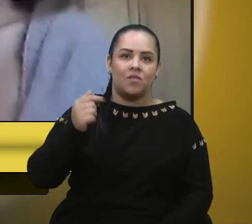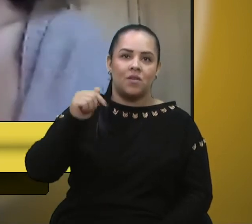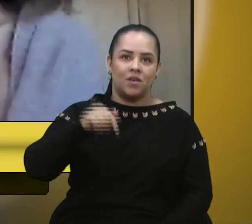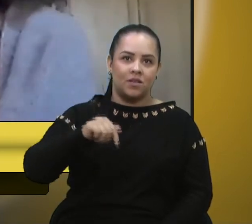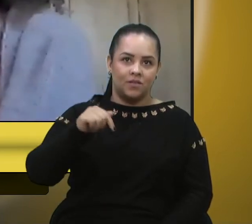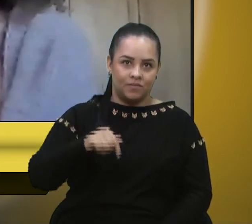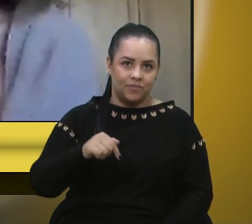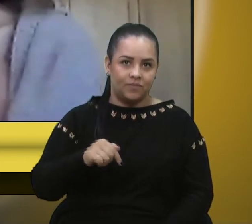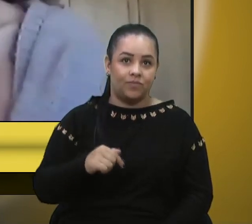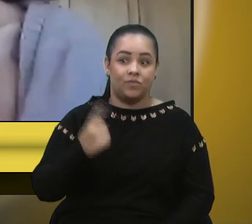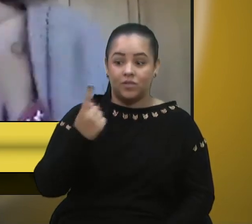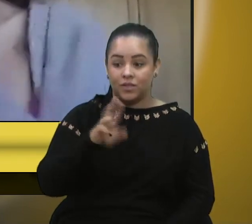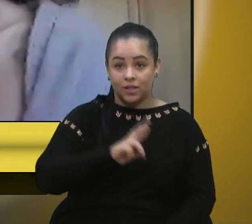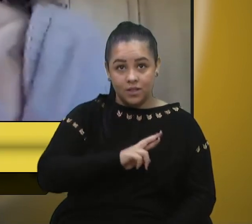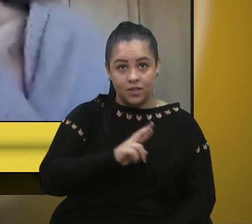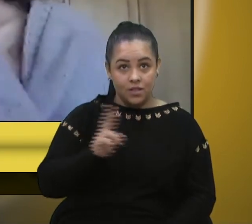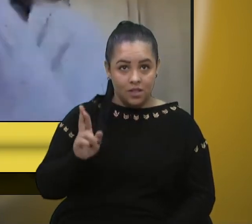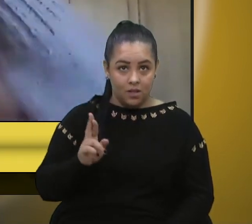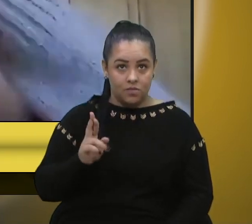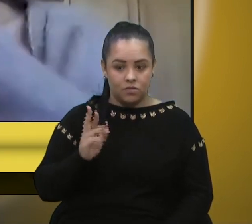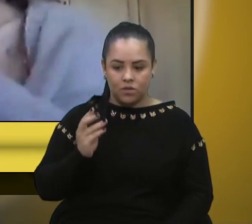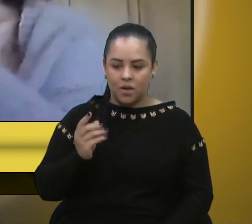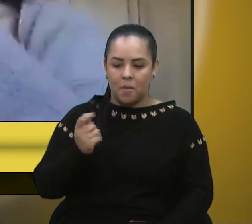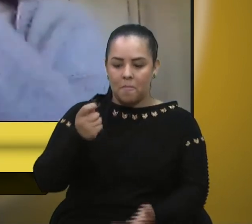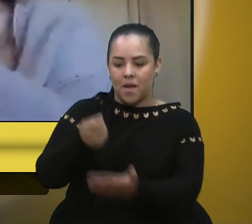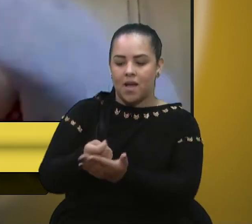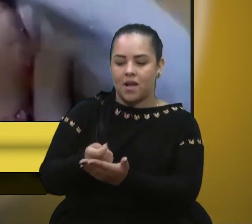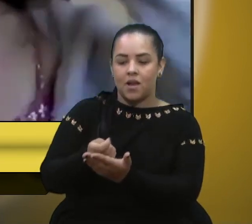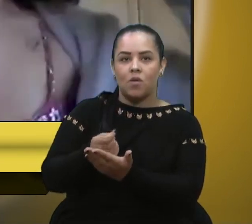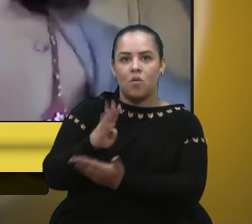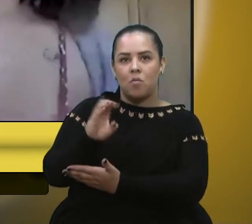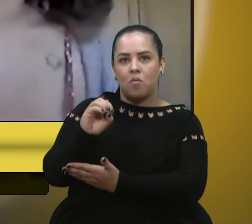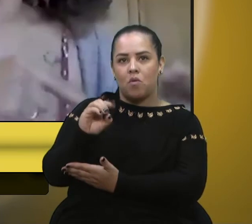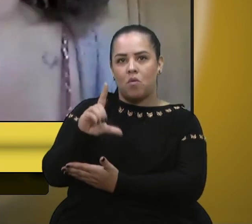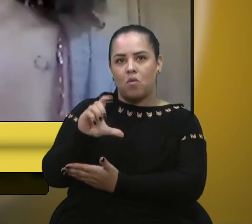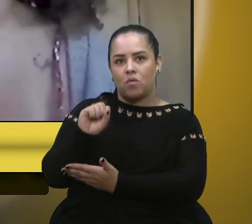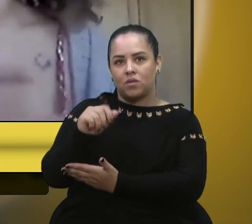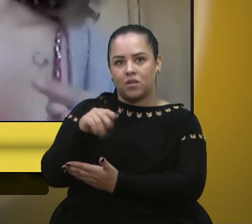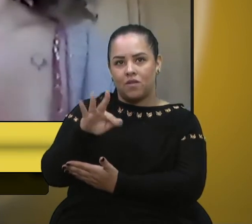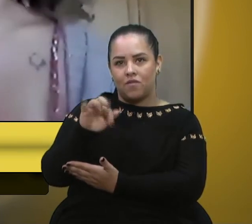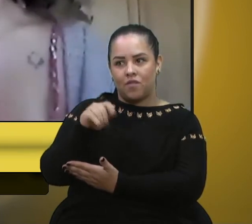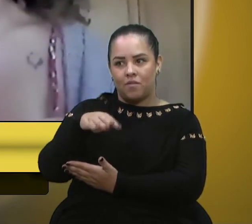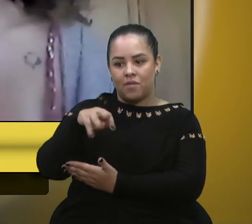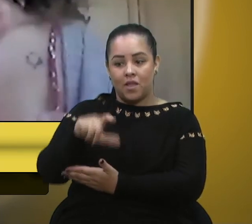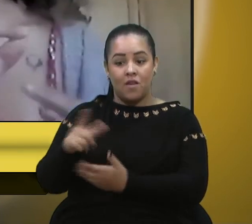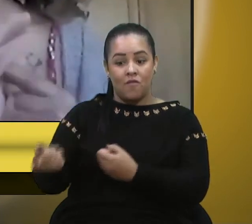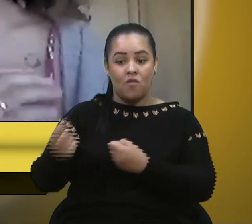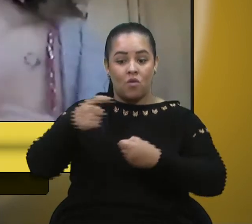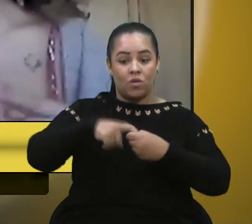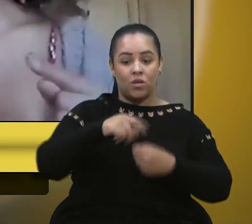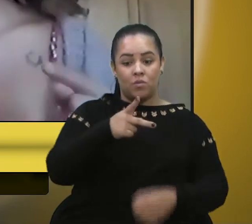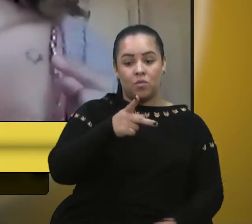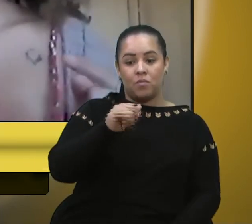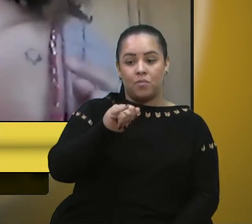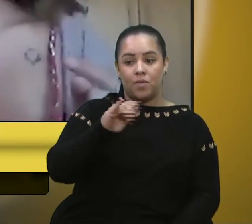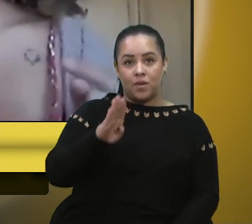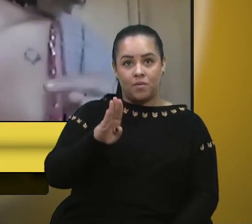A cada R$1 investido no Bolsa Família, retorna para o PIB, para o nosso Produto Interno Bruto,